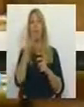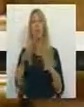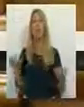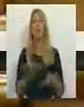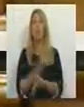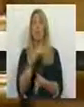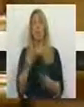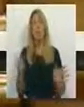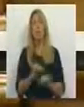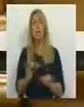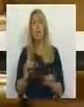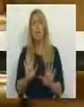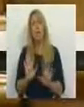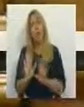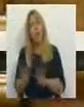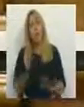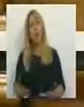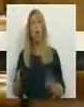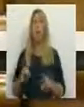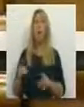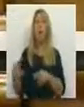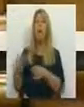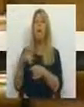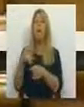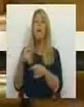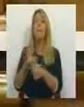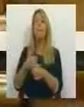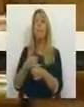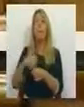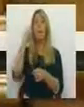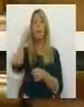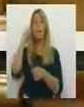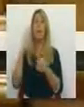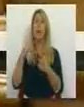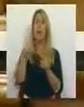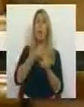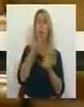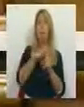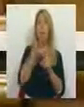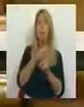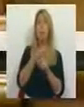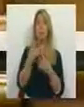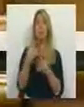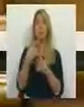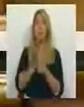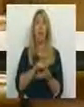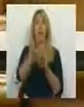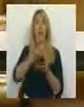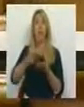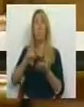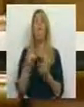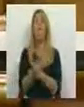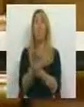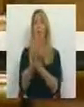possibilidade da Madeira poder ouvir utilizar meios aéreos no combate aos fogos. Posteriormente parece que a Sra. Ministra mudou de opinião, já que depois foi anunciada pelo